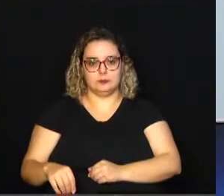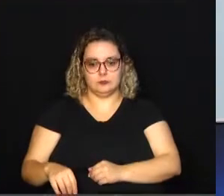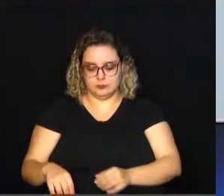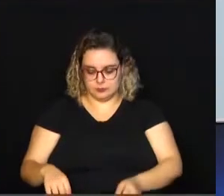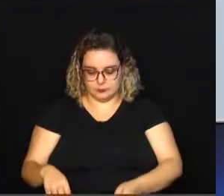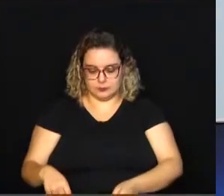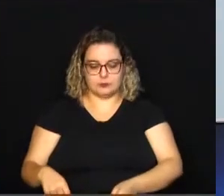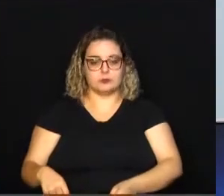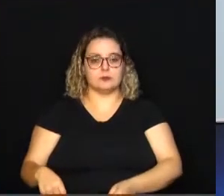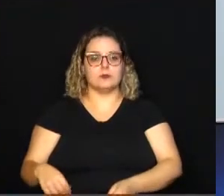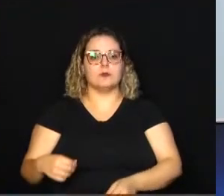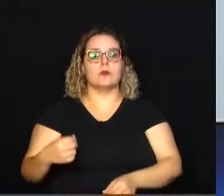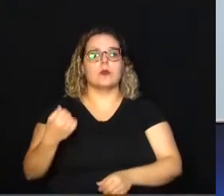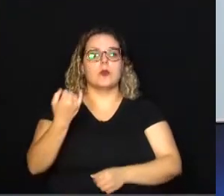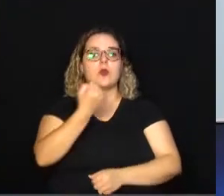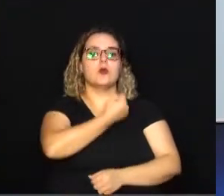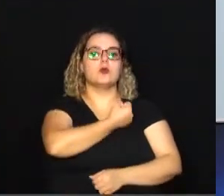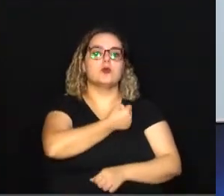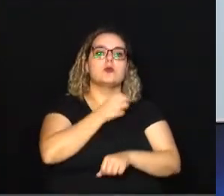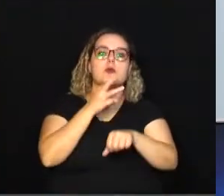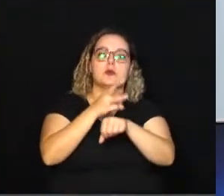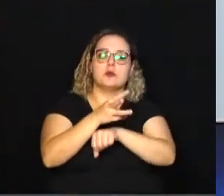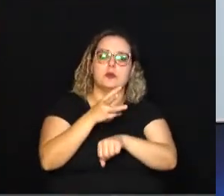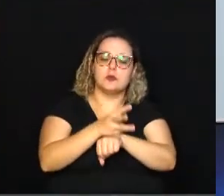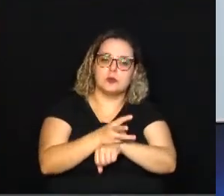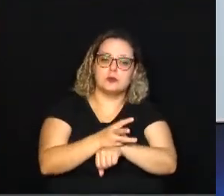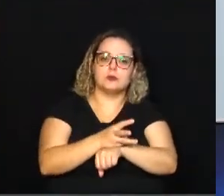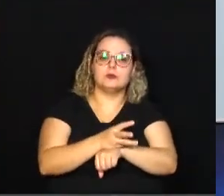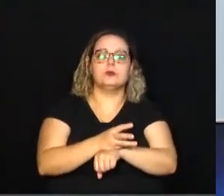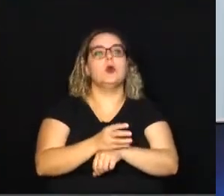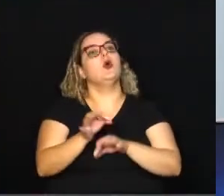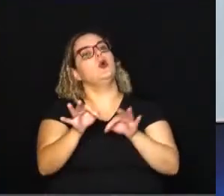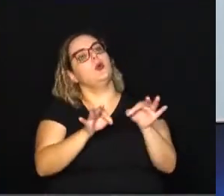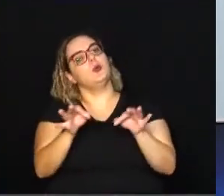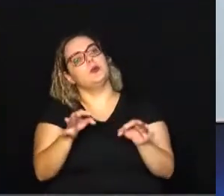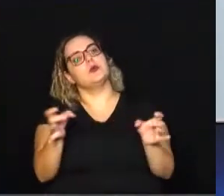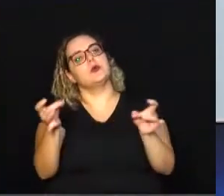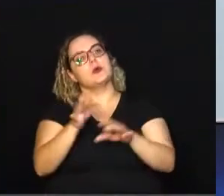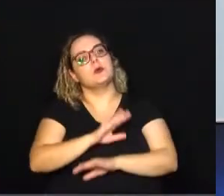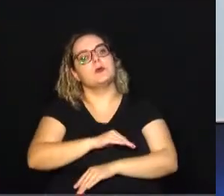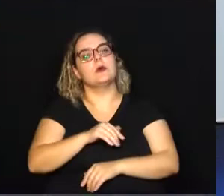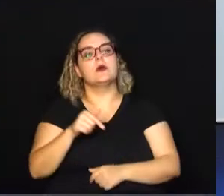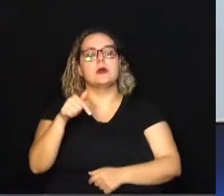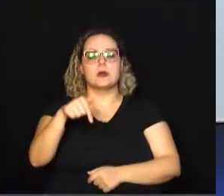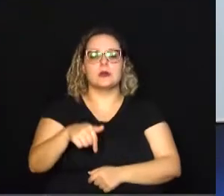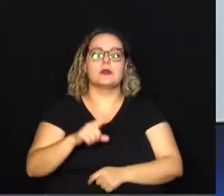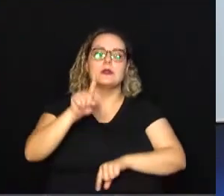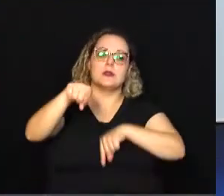978293776, que é o número do nosso WhatsApp. O Questão de Ordem fica por aqui. A gente retorna na